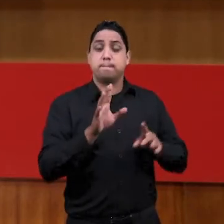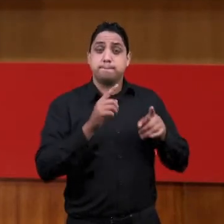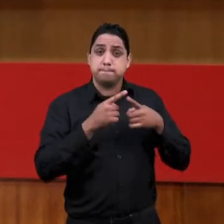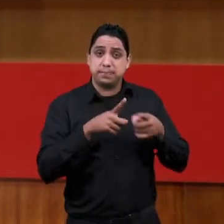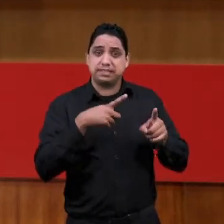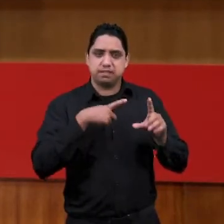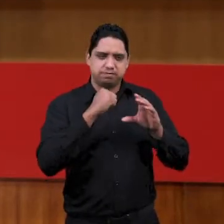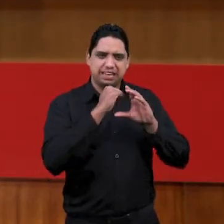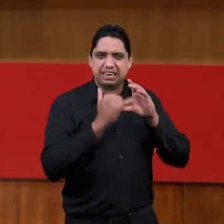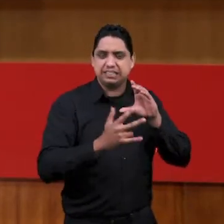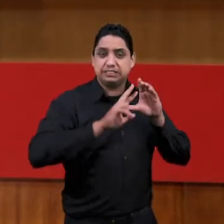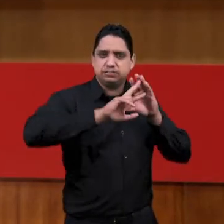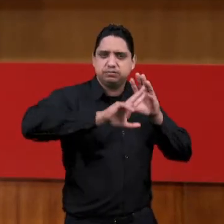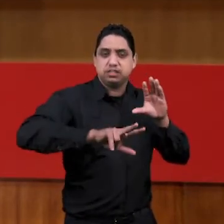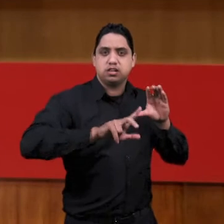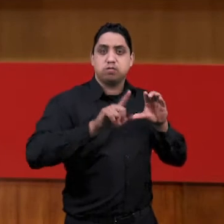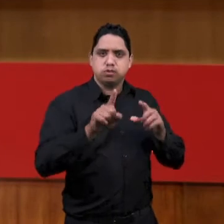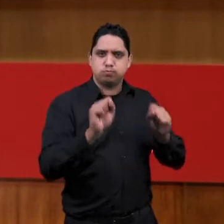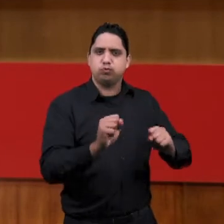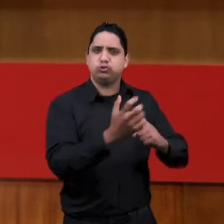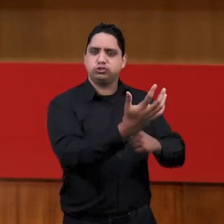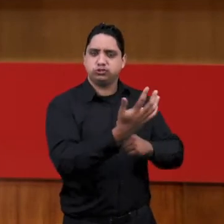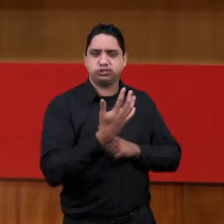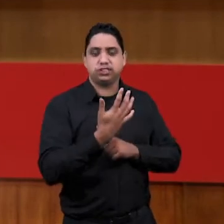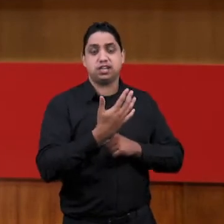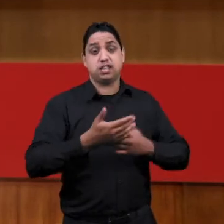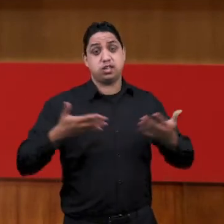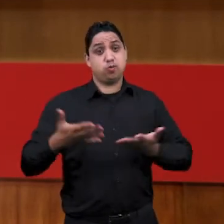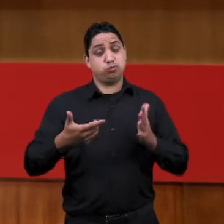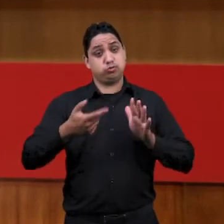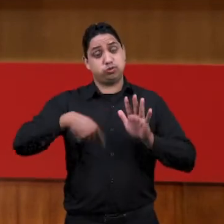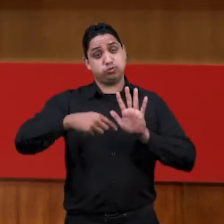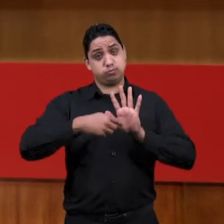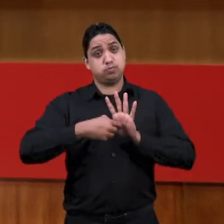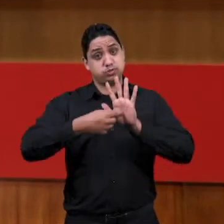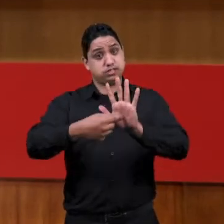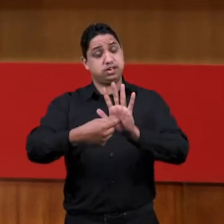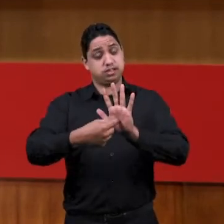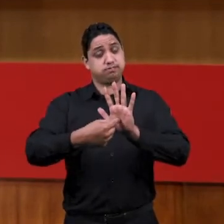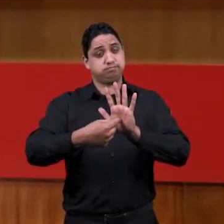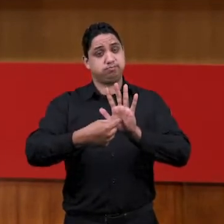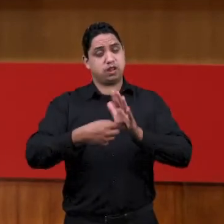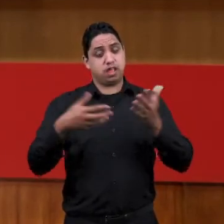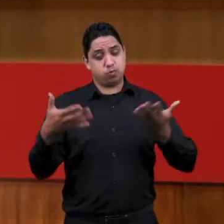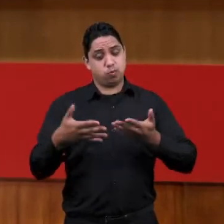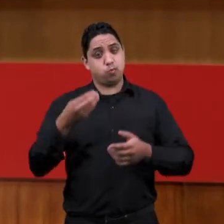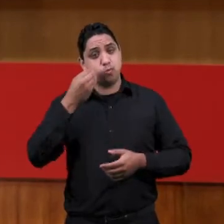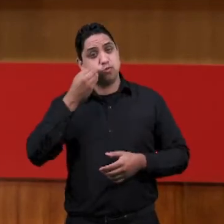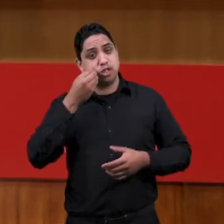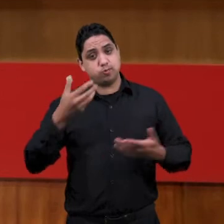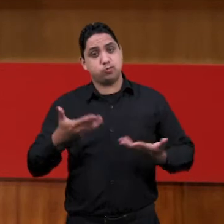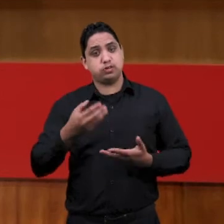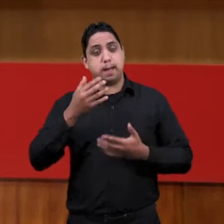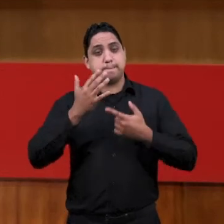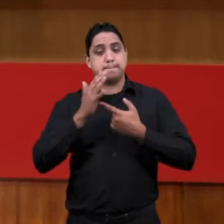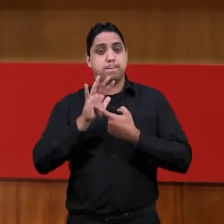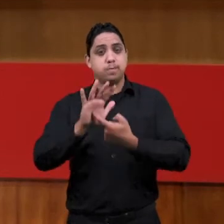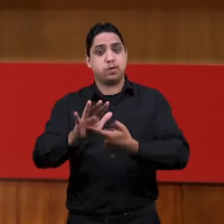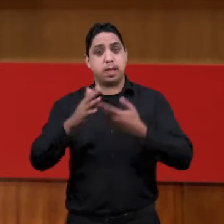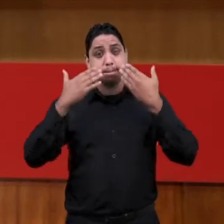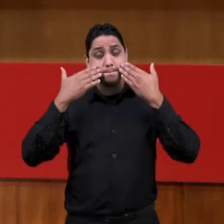vários aspectos que foram abordados, e esses aspectos nós queremos hoje, nesta oportunidade, apresentar aos